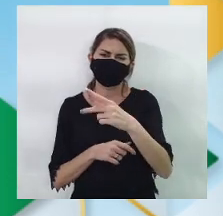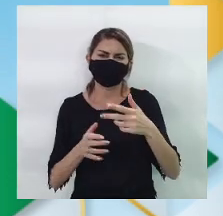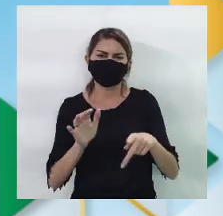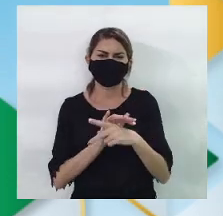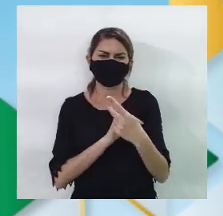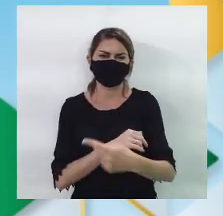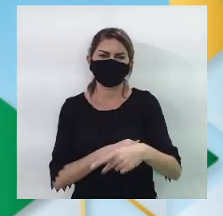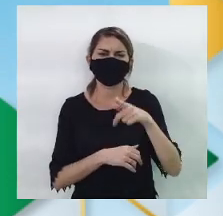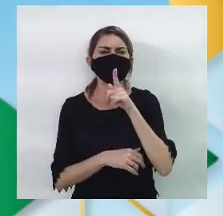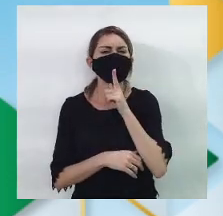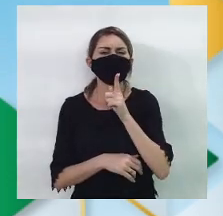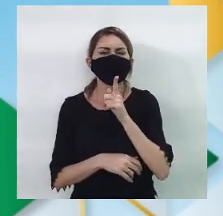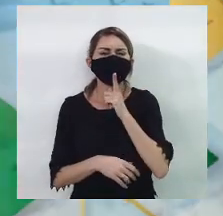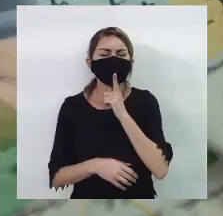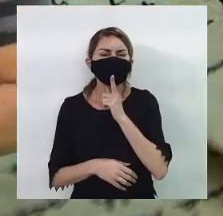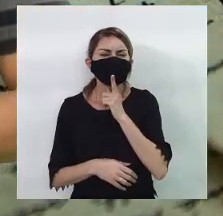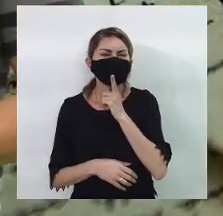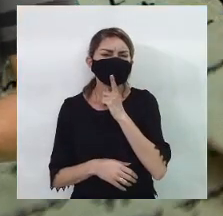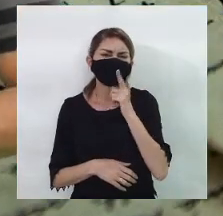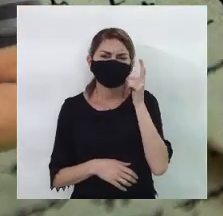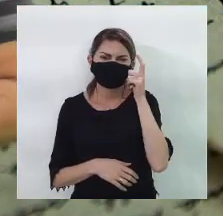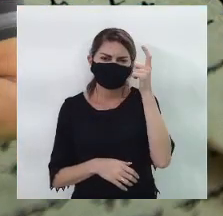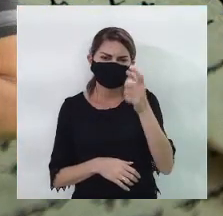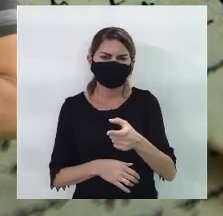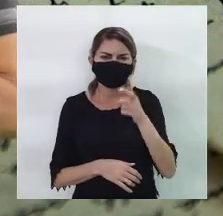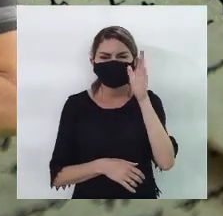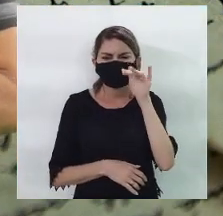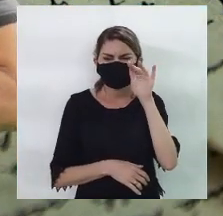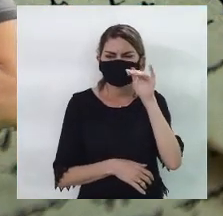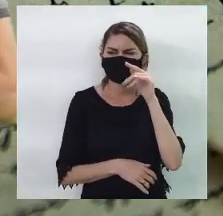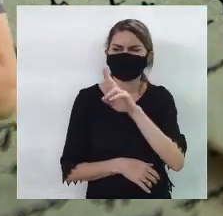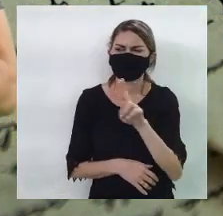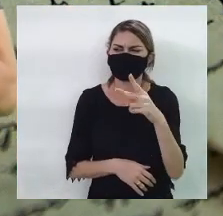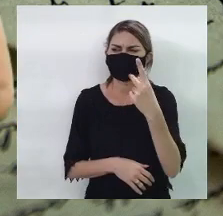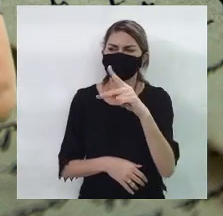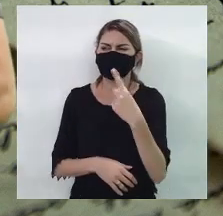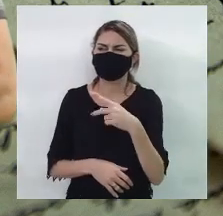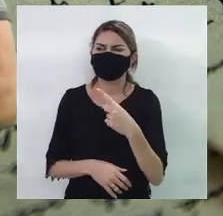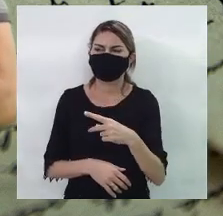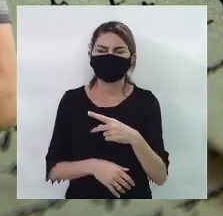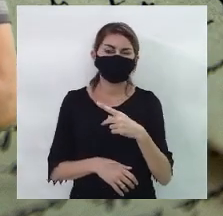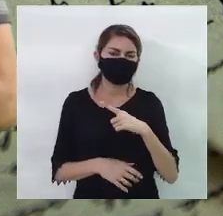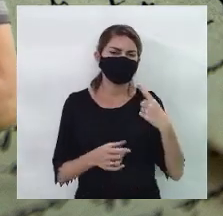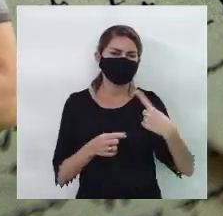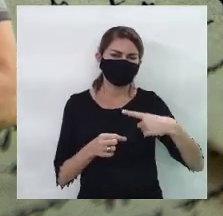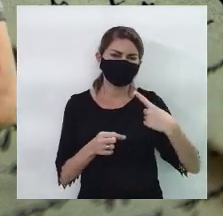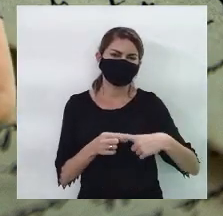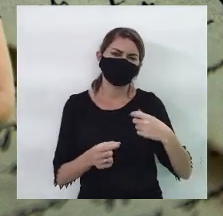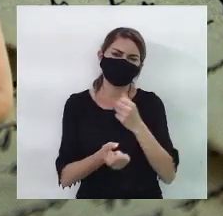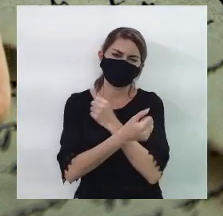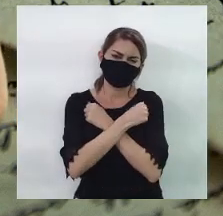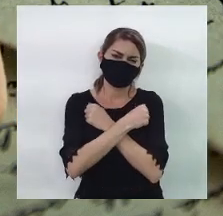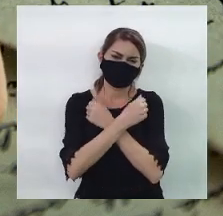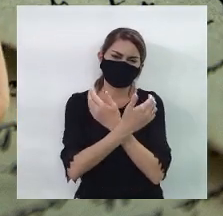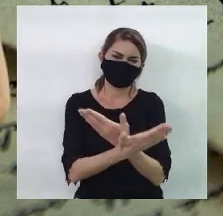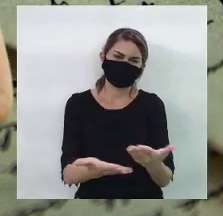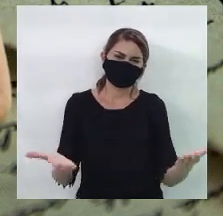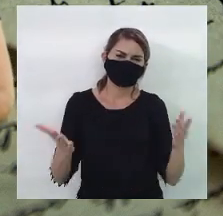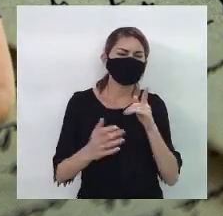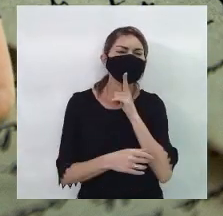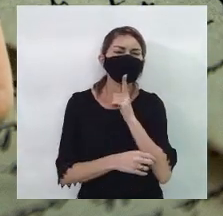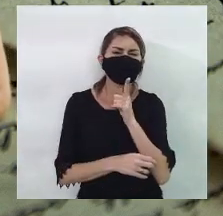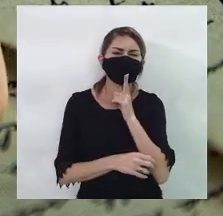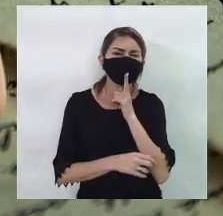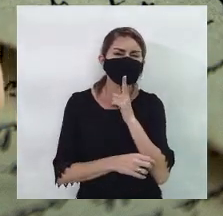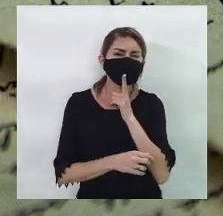de Garanhuns. O interessante é essa curiosidade, né, do nome dela, e lembrar, olha aí, do interior. Um abraço a todos vocês de